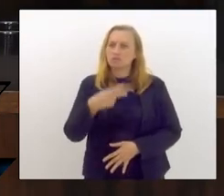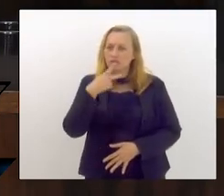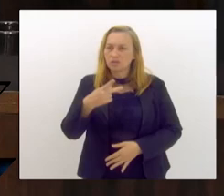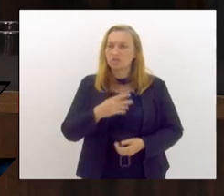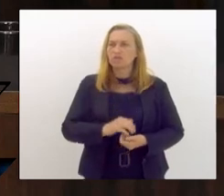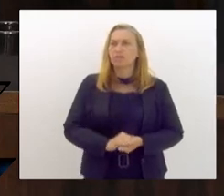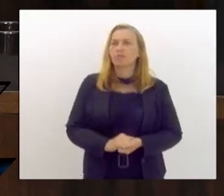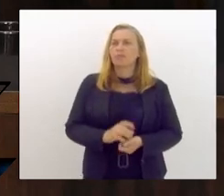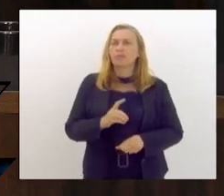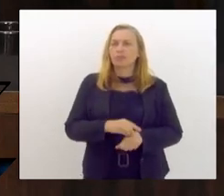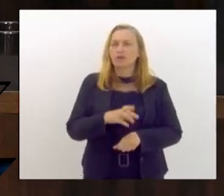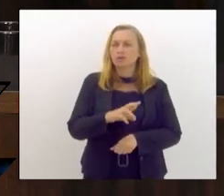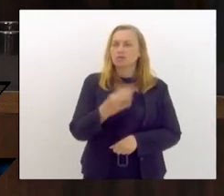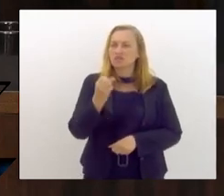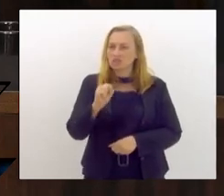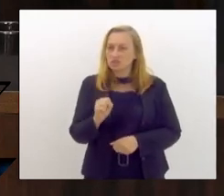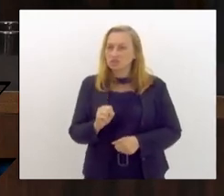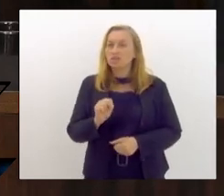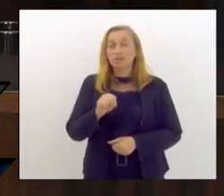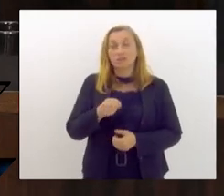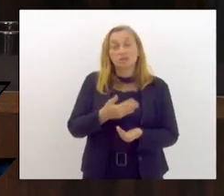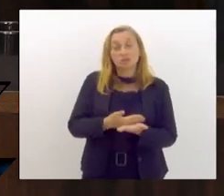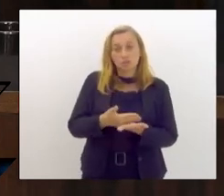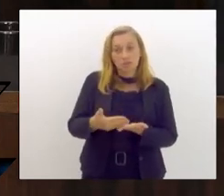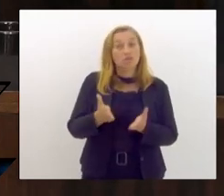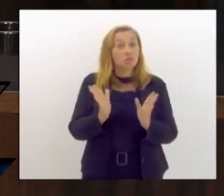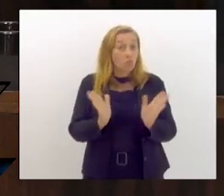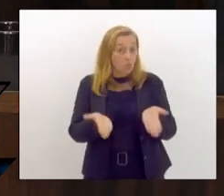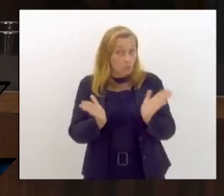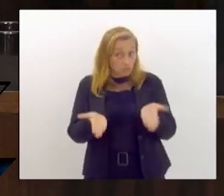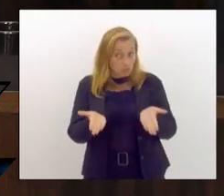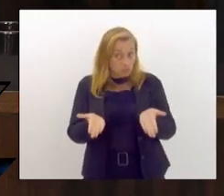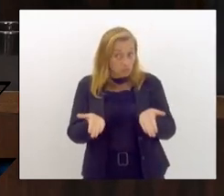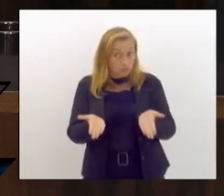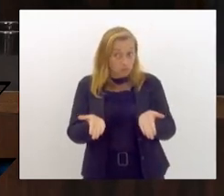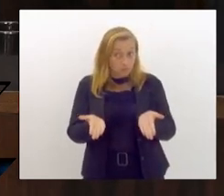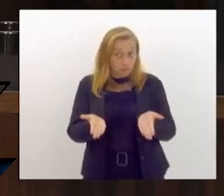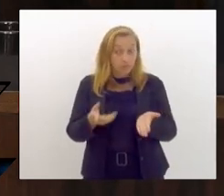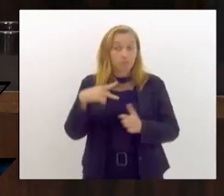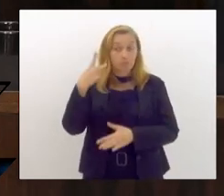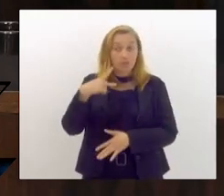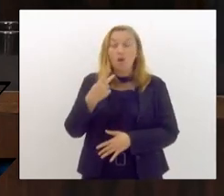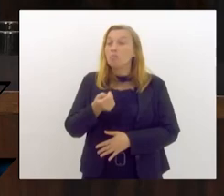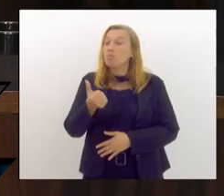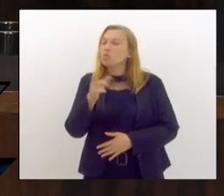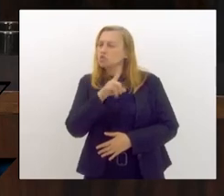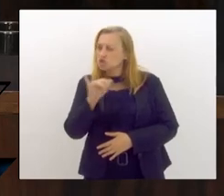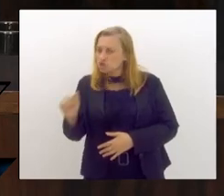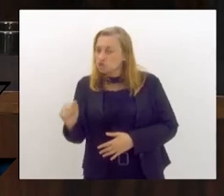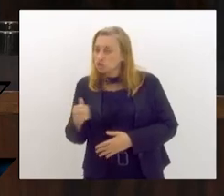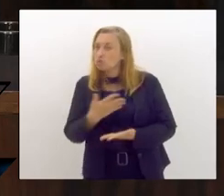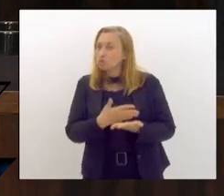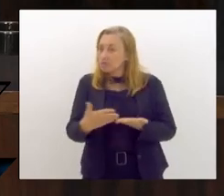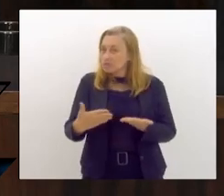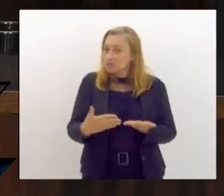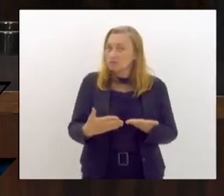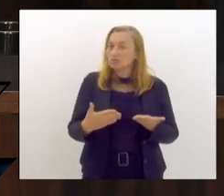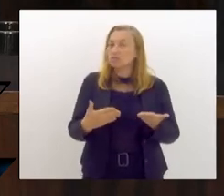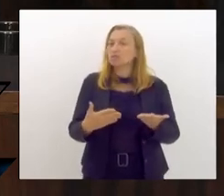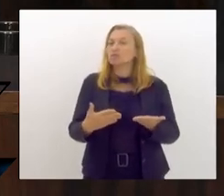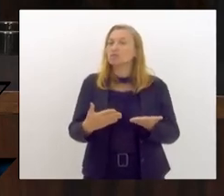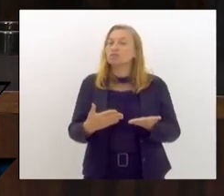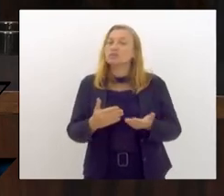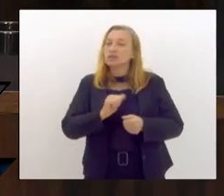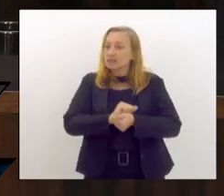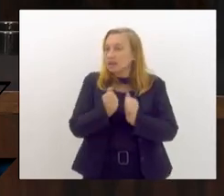Tá, doutor Serginho, realmente nós estamos começando hoje o parlamento, né? São poucos dias aí que estamos se integrando aí, os